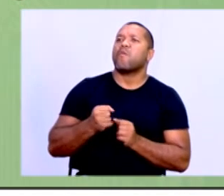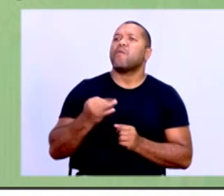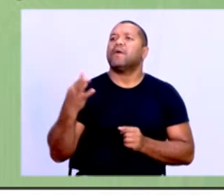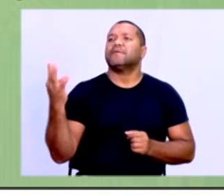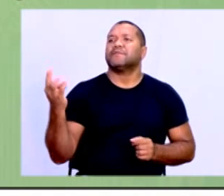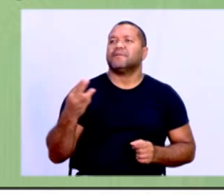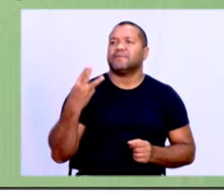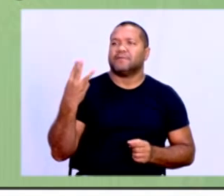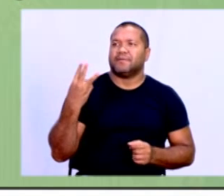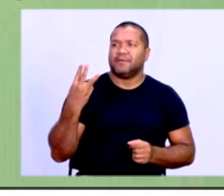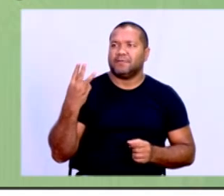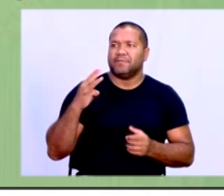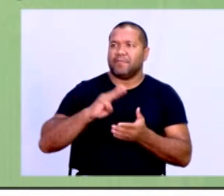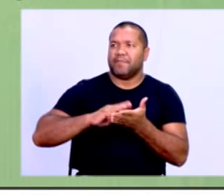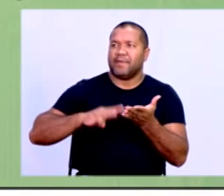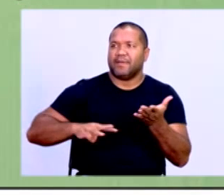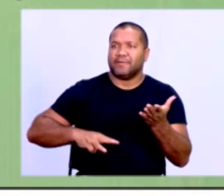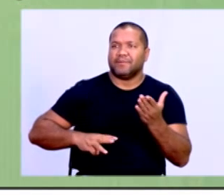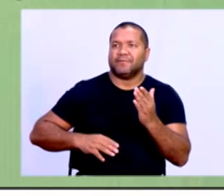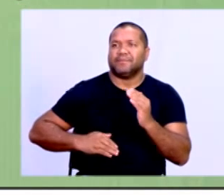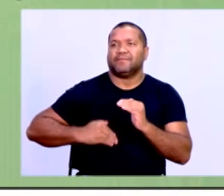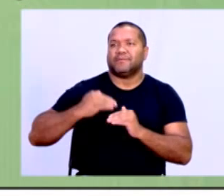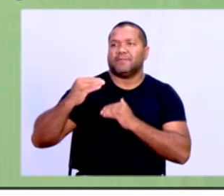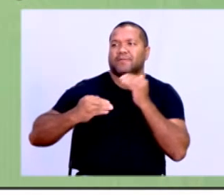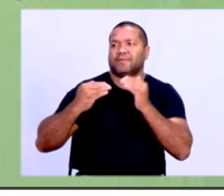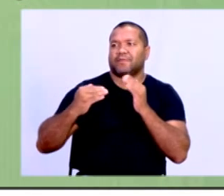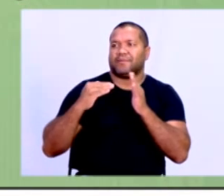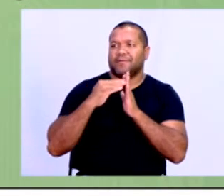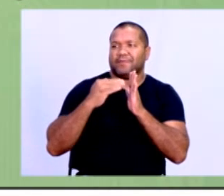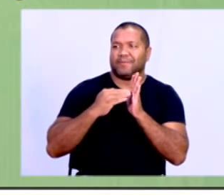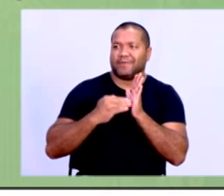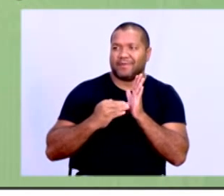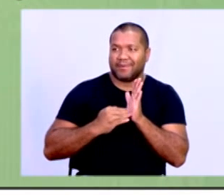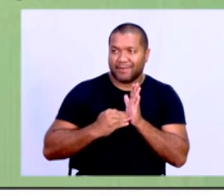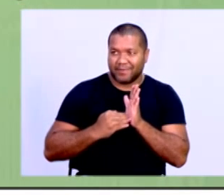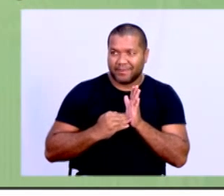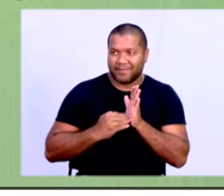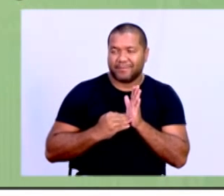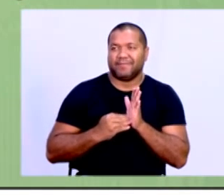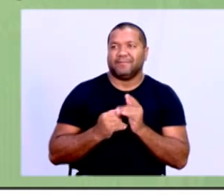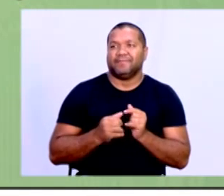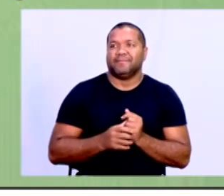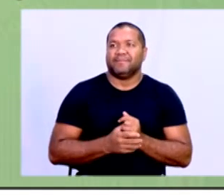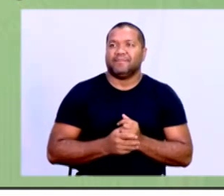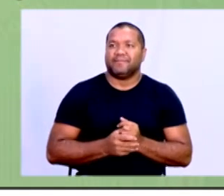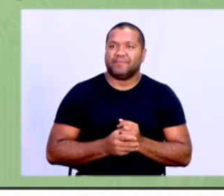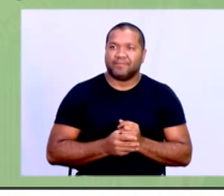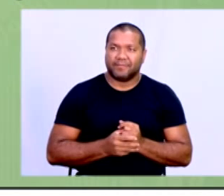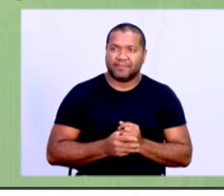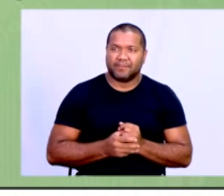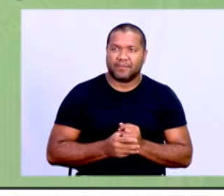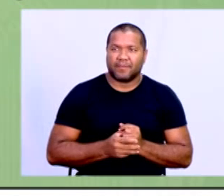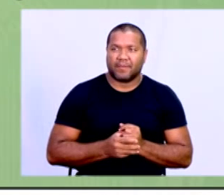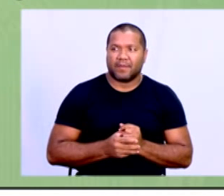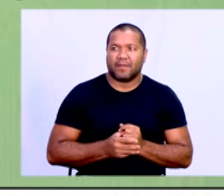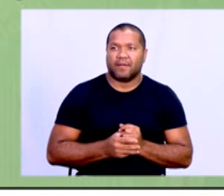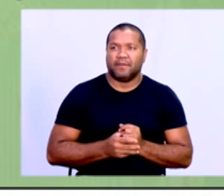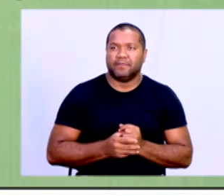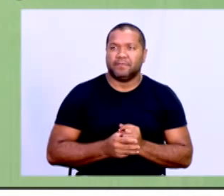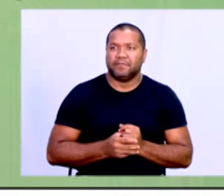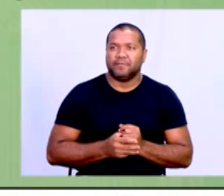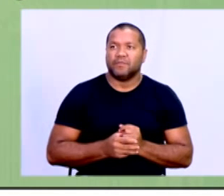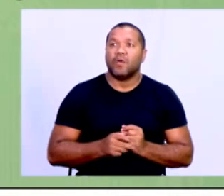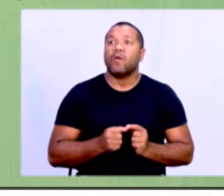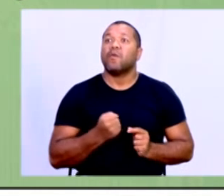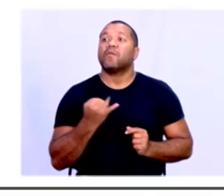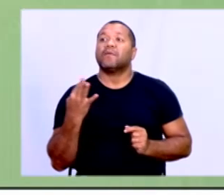quais são os 3 métodos, olha só, de desenvolvimento de software?